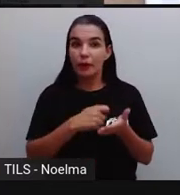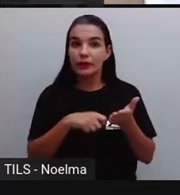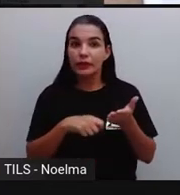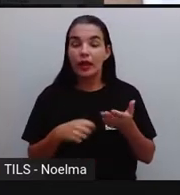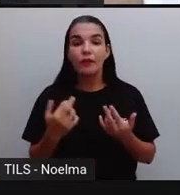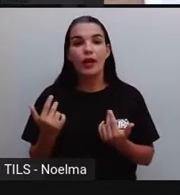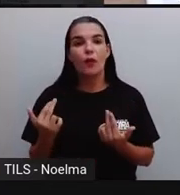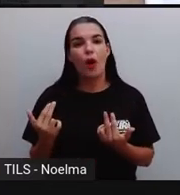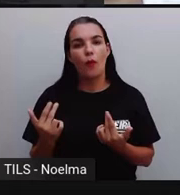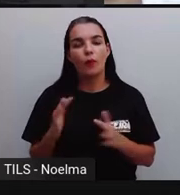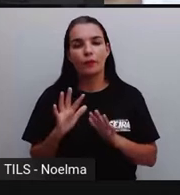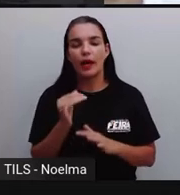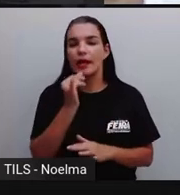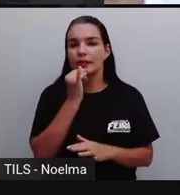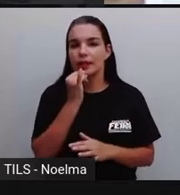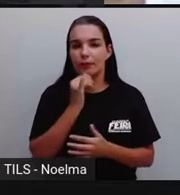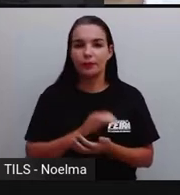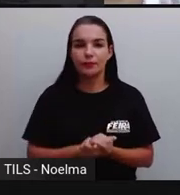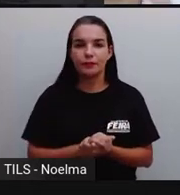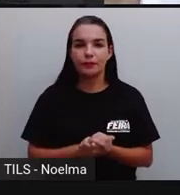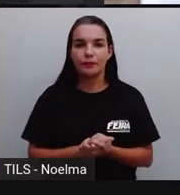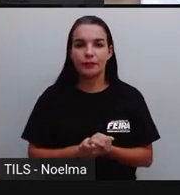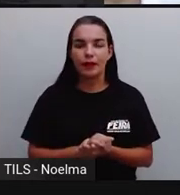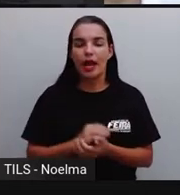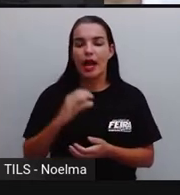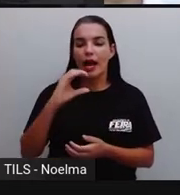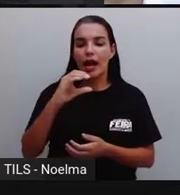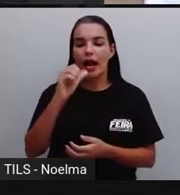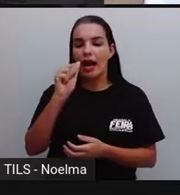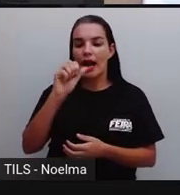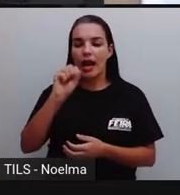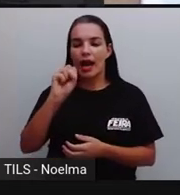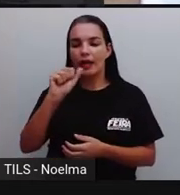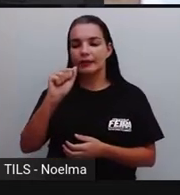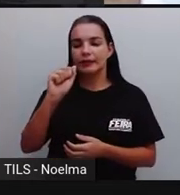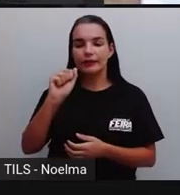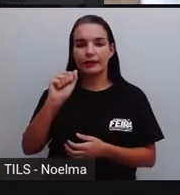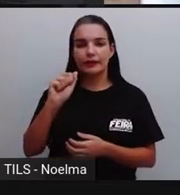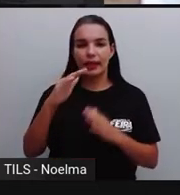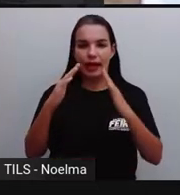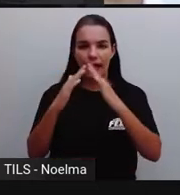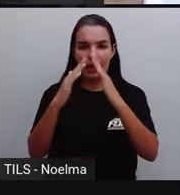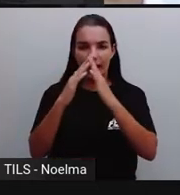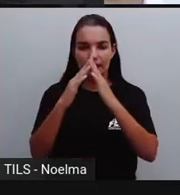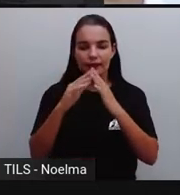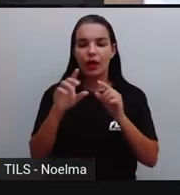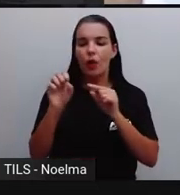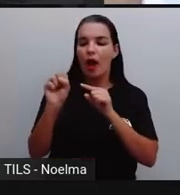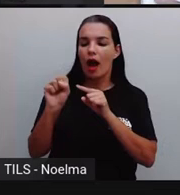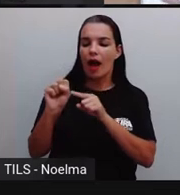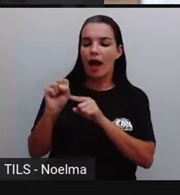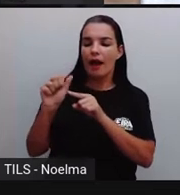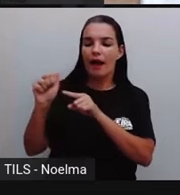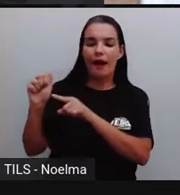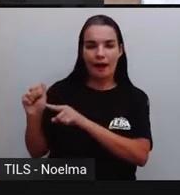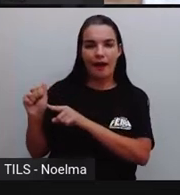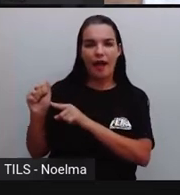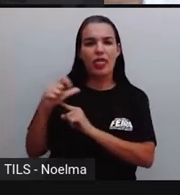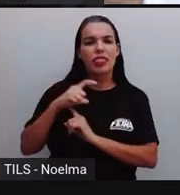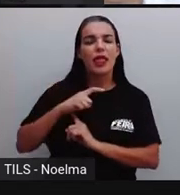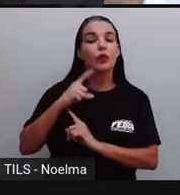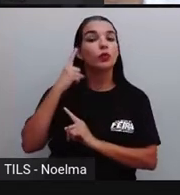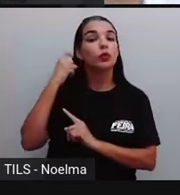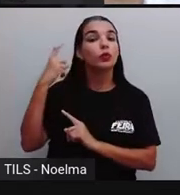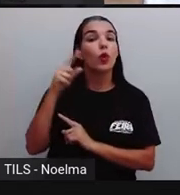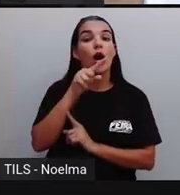fala. Então, por exemplo, a palavra casa. Essa sílaba aí, ó, za, ela tem um som de Z, não